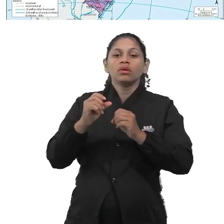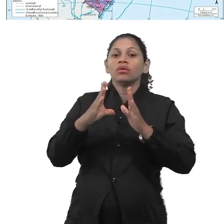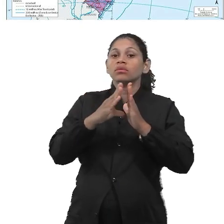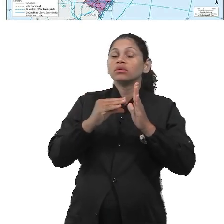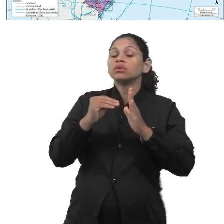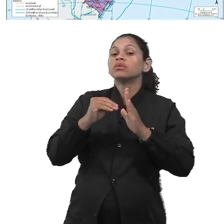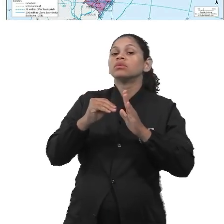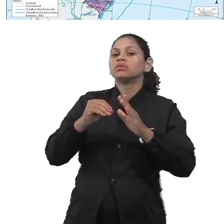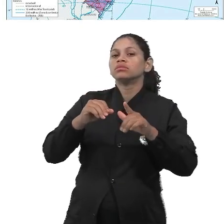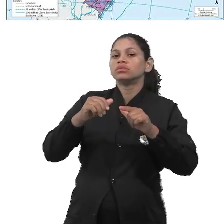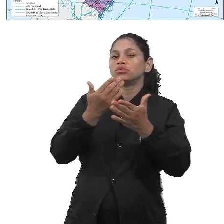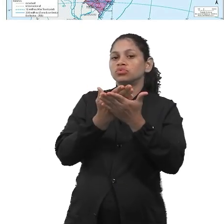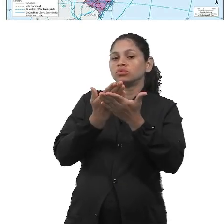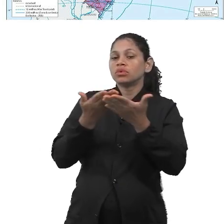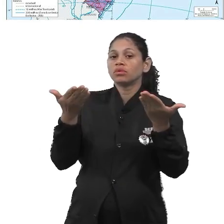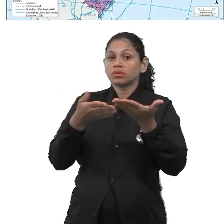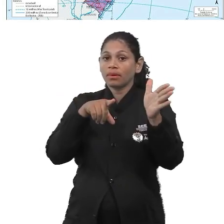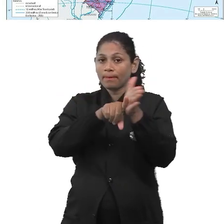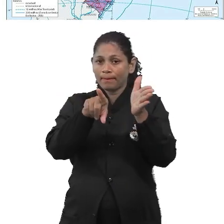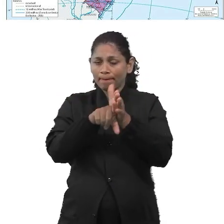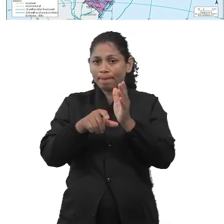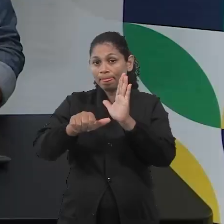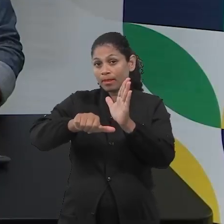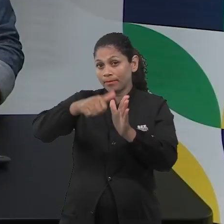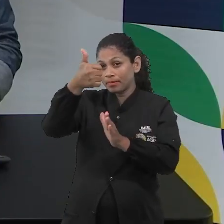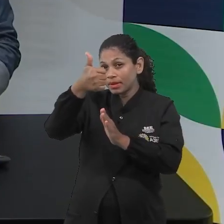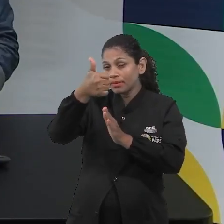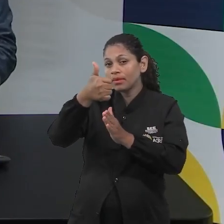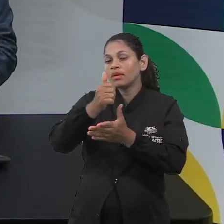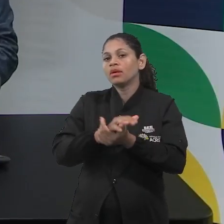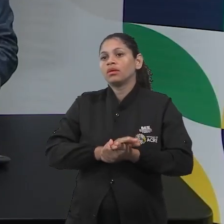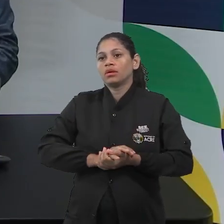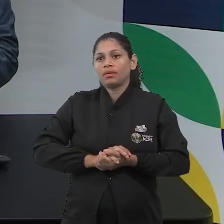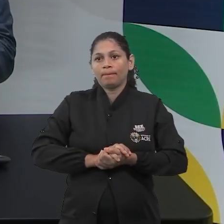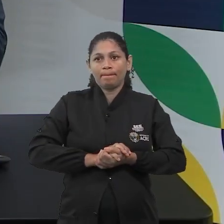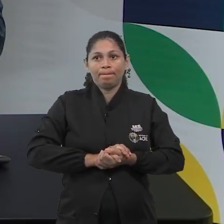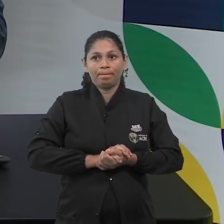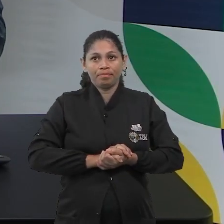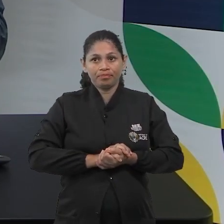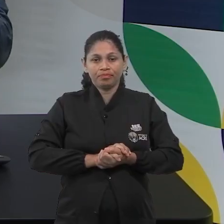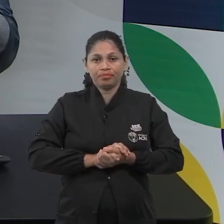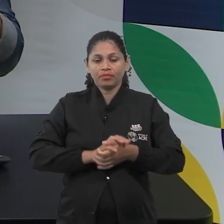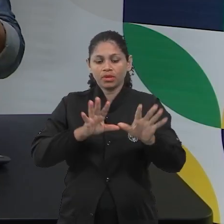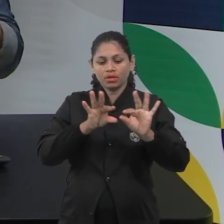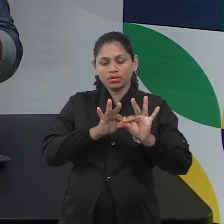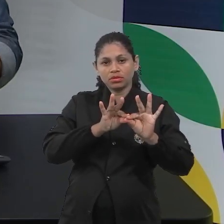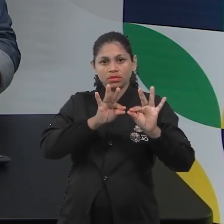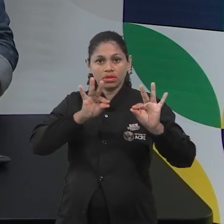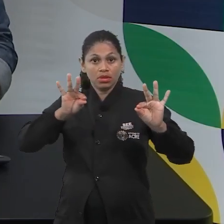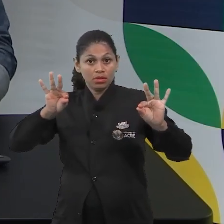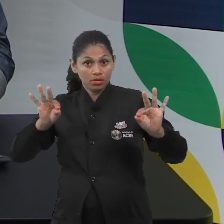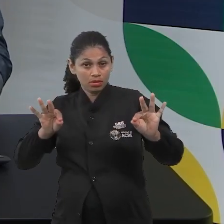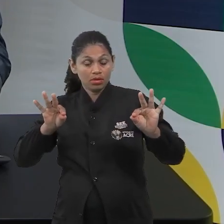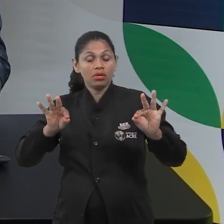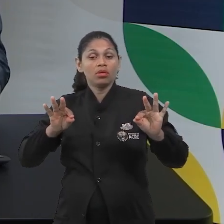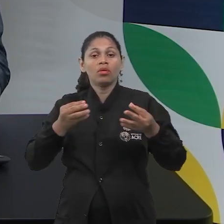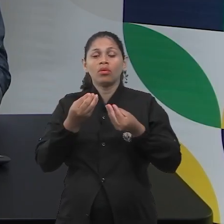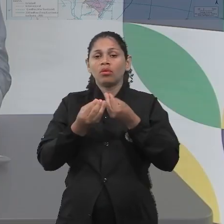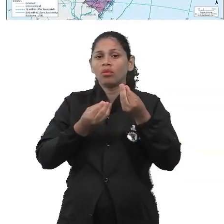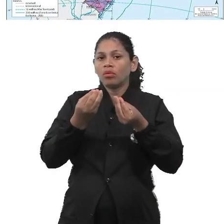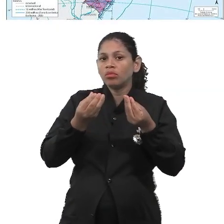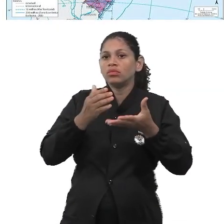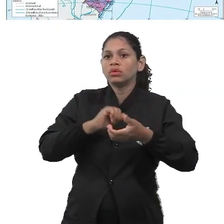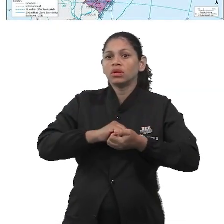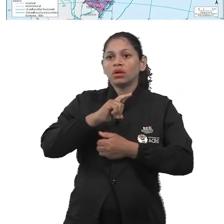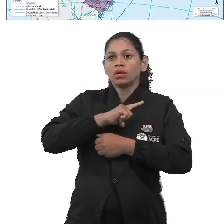ser trabalhadas nessa questão. Primeiro, quando eu trabalho com unidades unidimensionais, ou seja, distância de um ponto A a um ponto B. Vem comigo. Eu